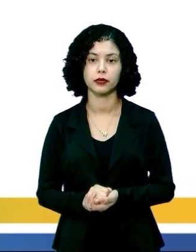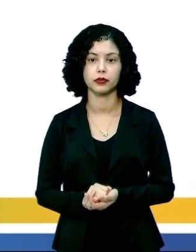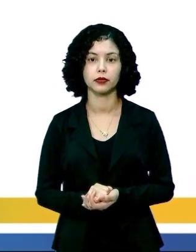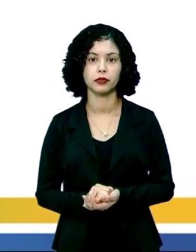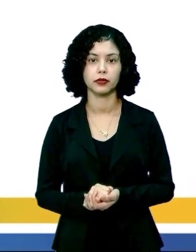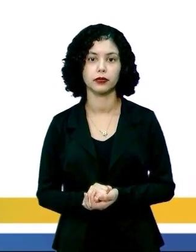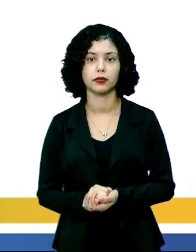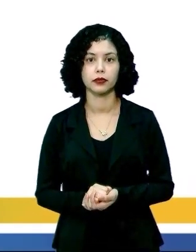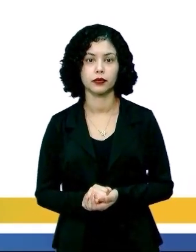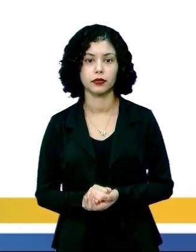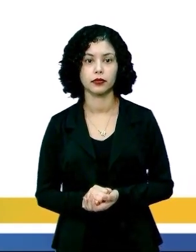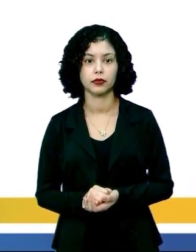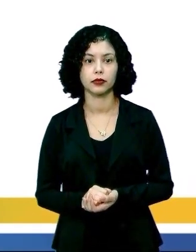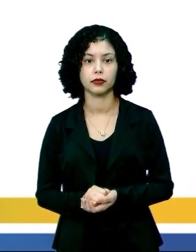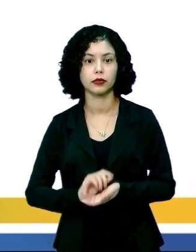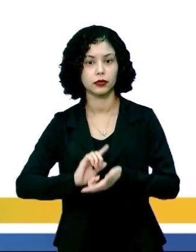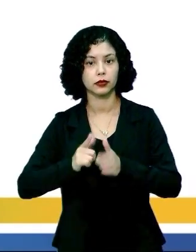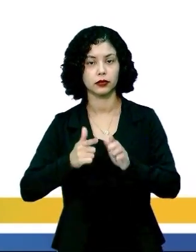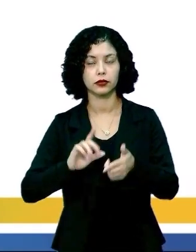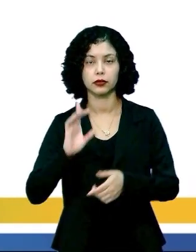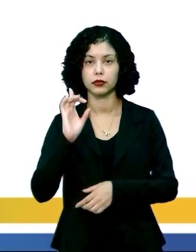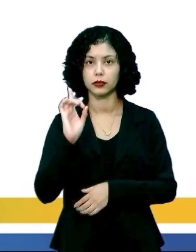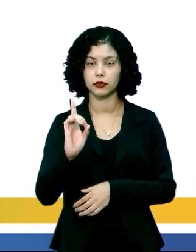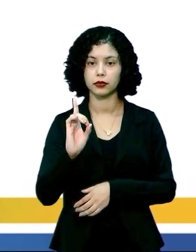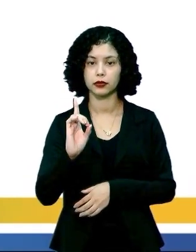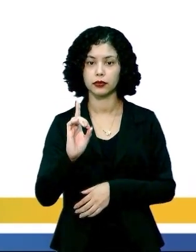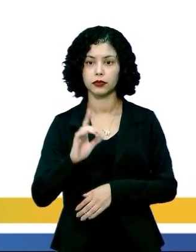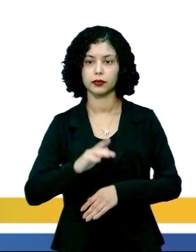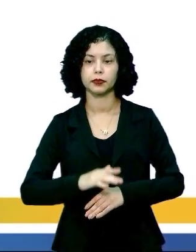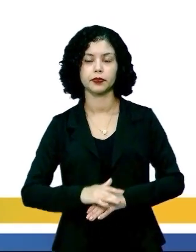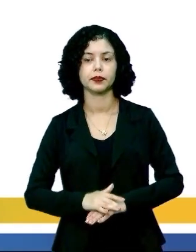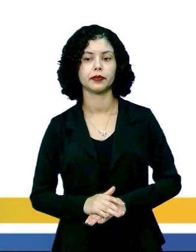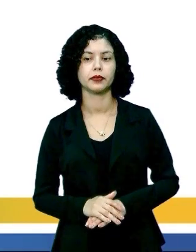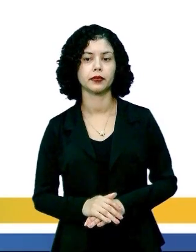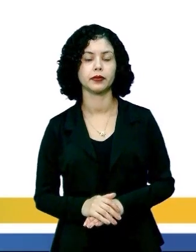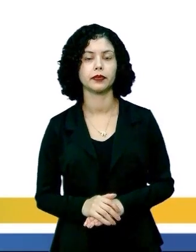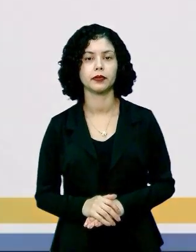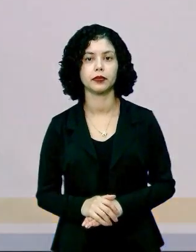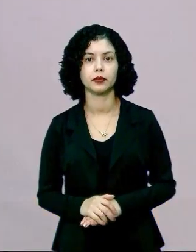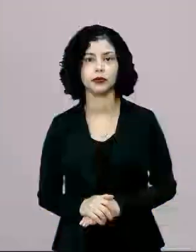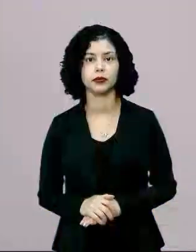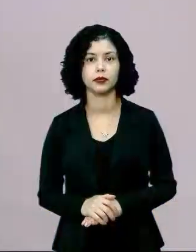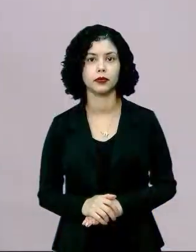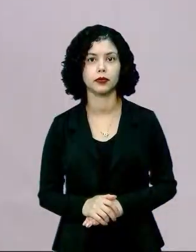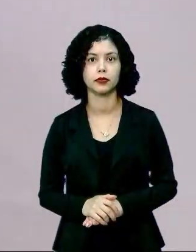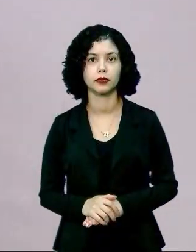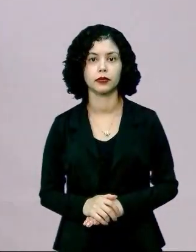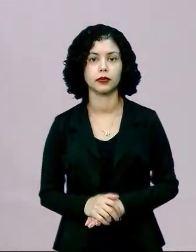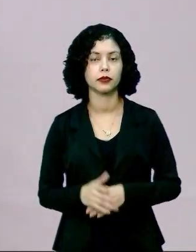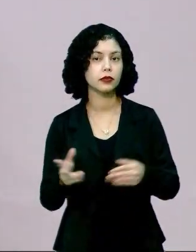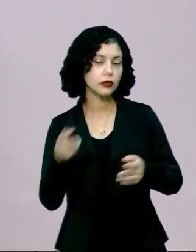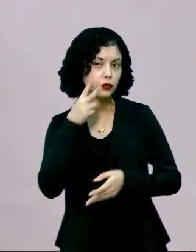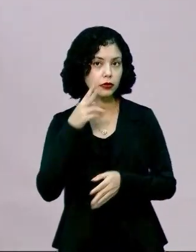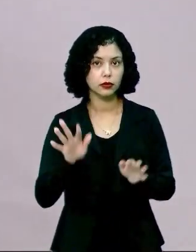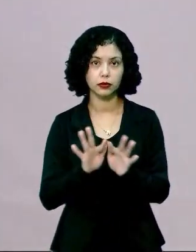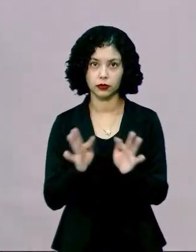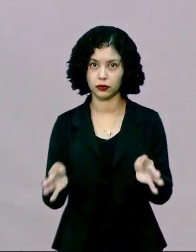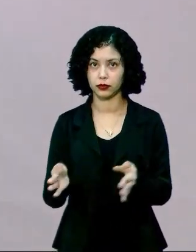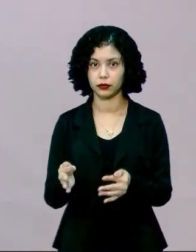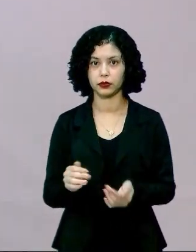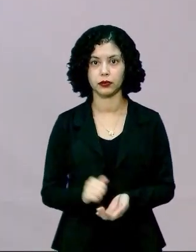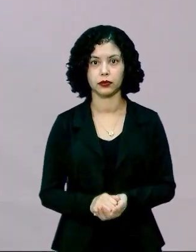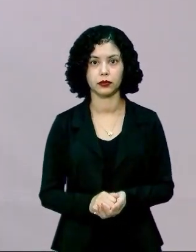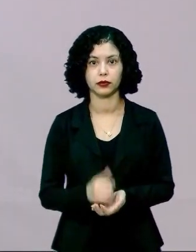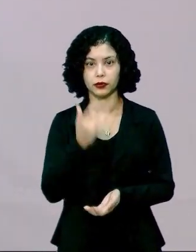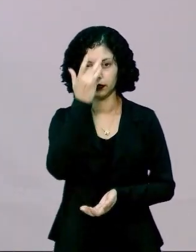é bijetora. Portanto, aí a nossa alternativa correta é a letra D. Viu só como é simples, pessoal?